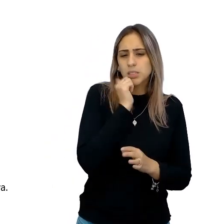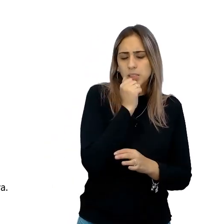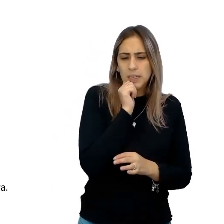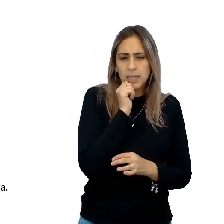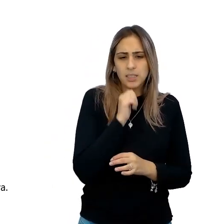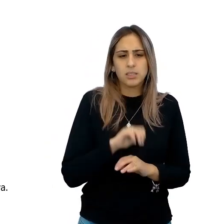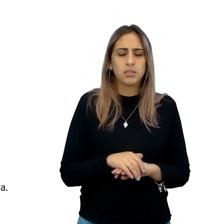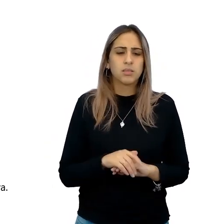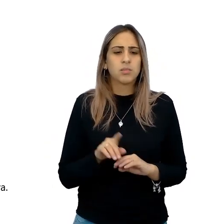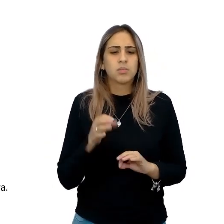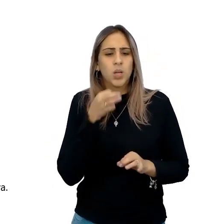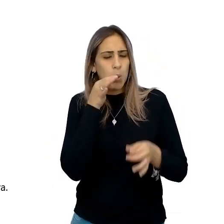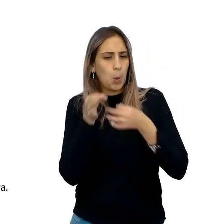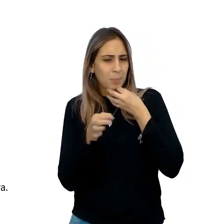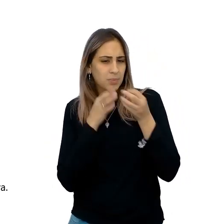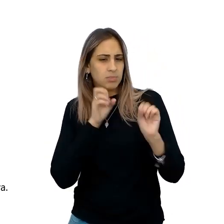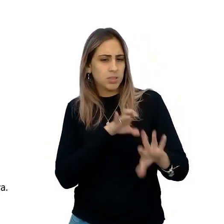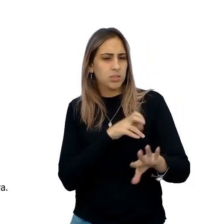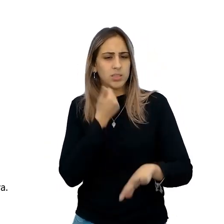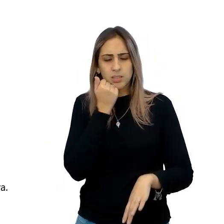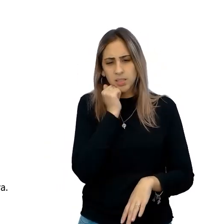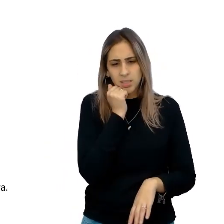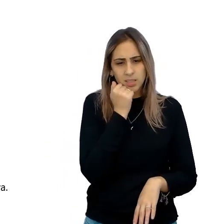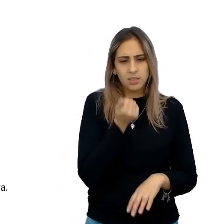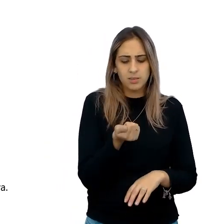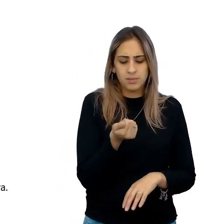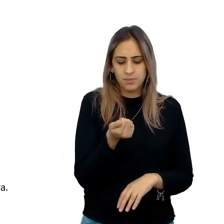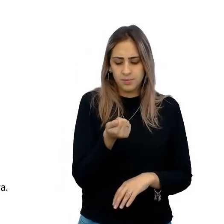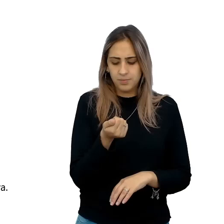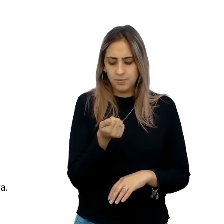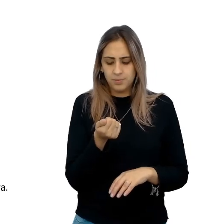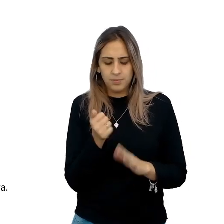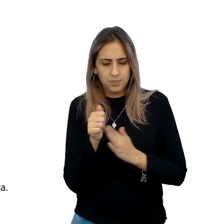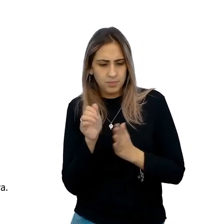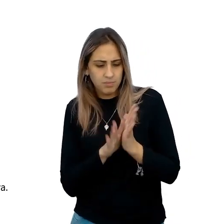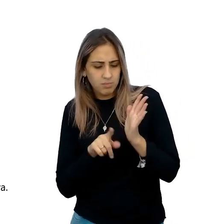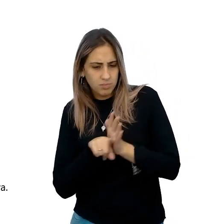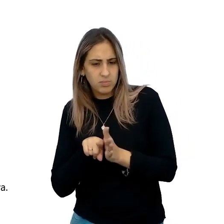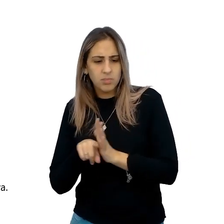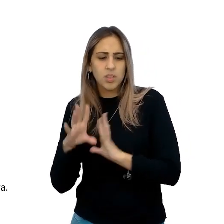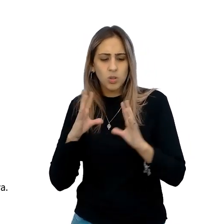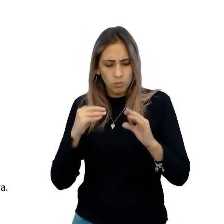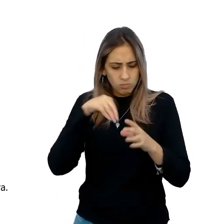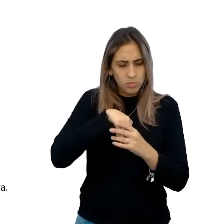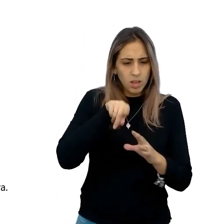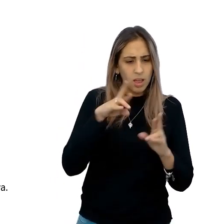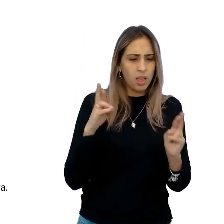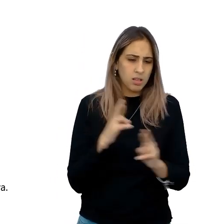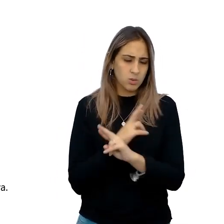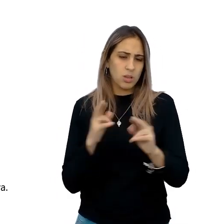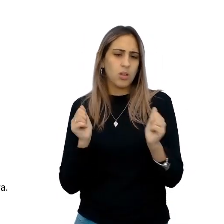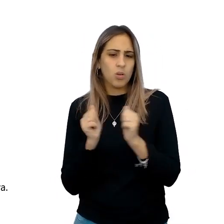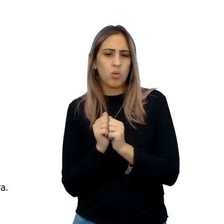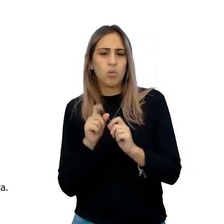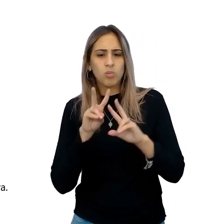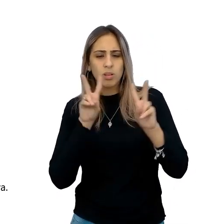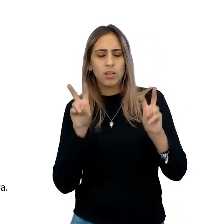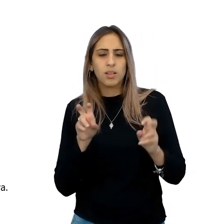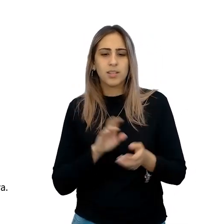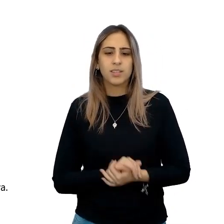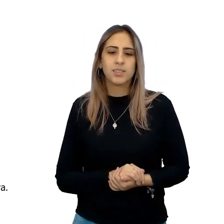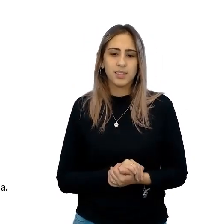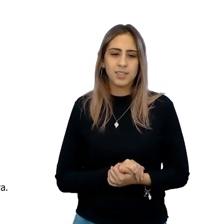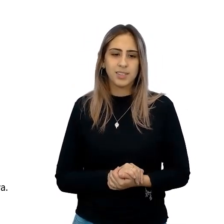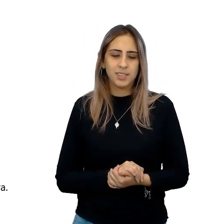ciência, a argumentação no ensino de ciências, né, e atividades investigativas, elas estão aí relacionadas com essa grande temática que a